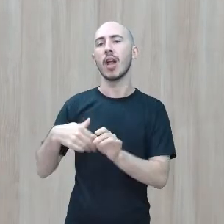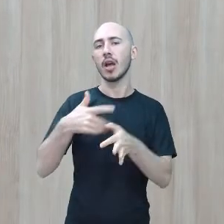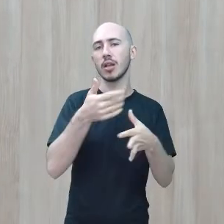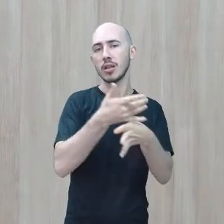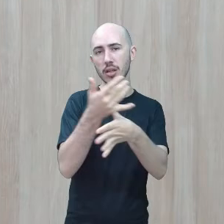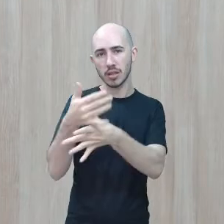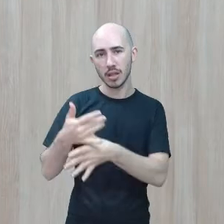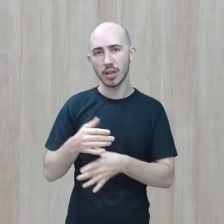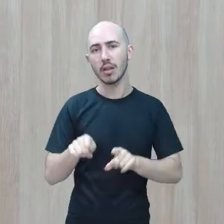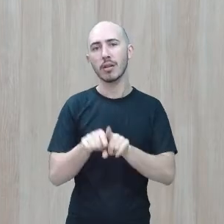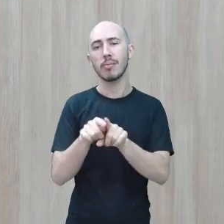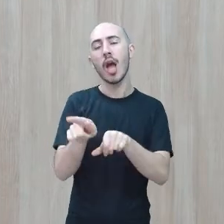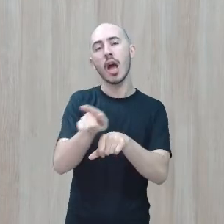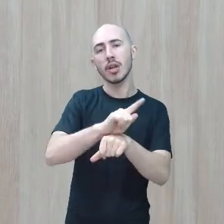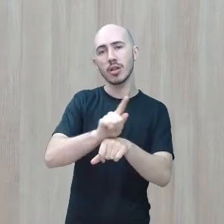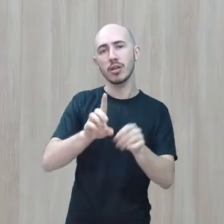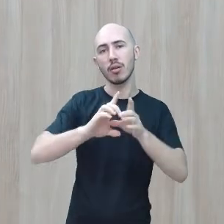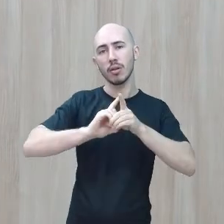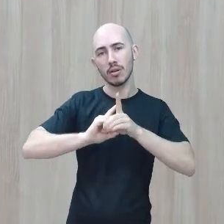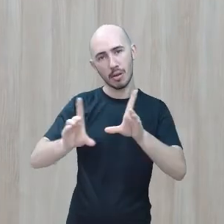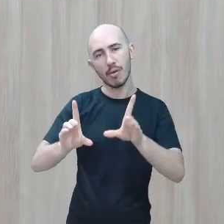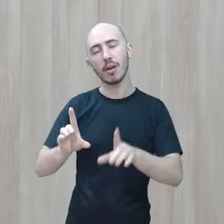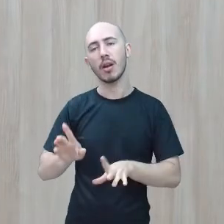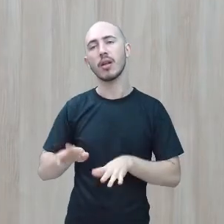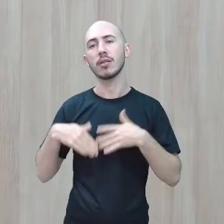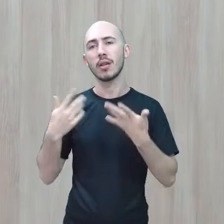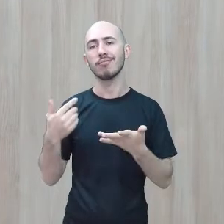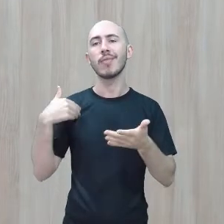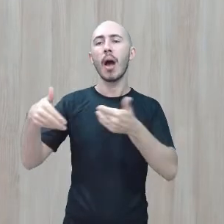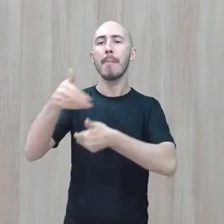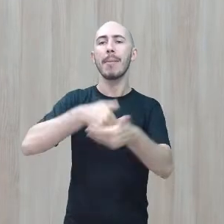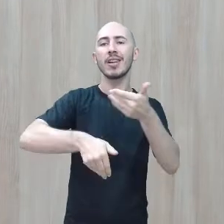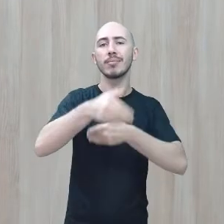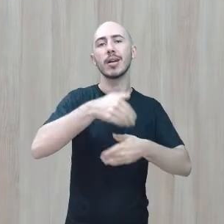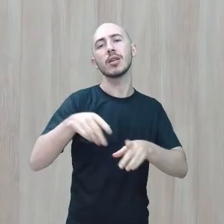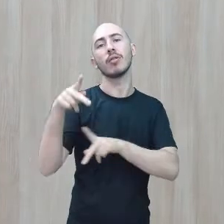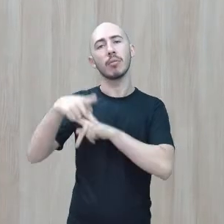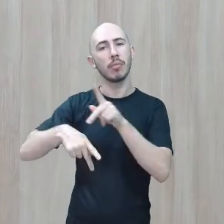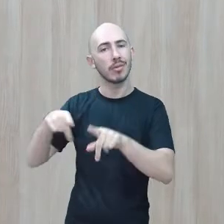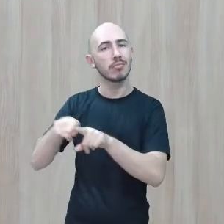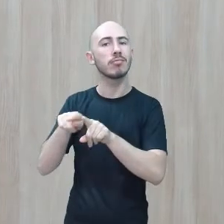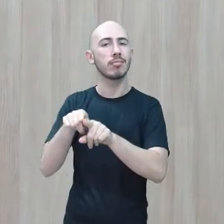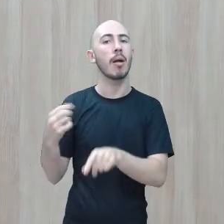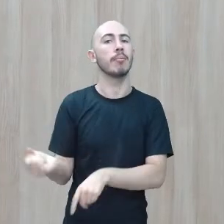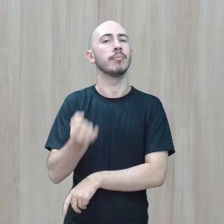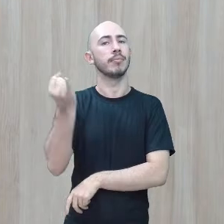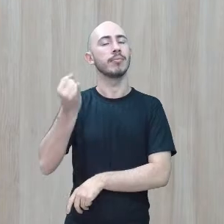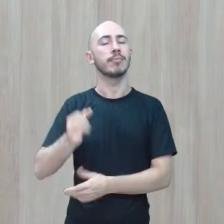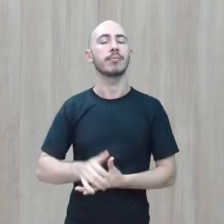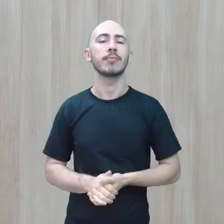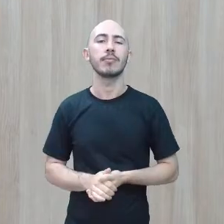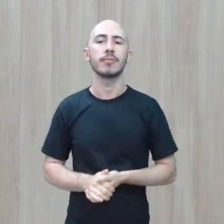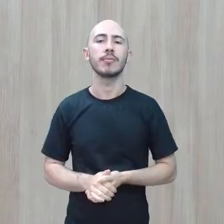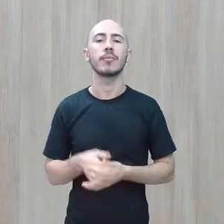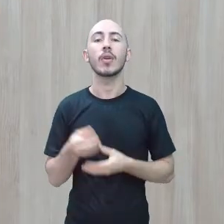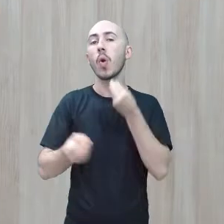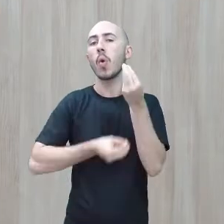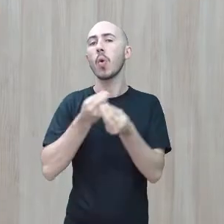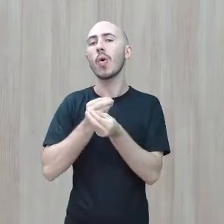a questão da gestão democrática, né, a importância da participação popular, a questão também de como vai